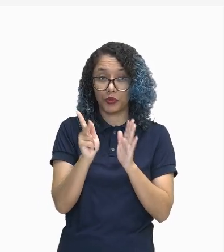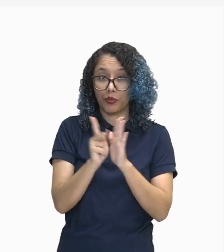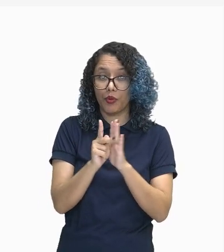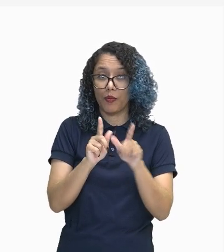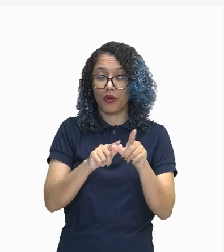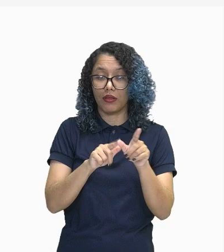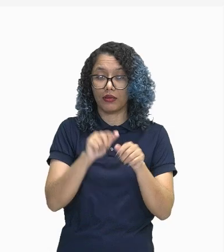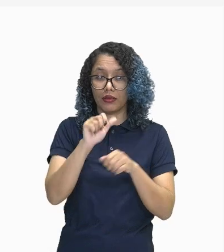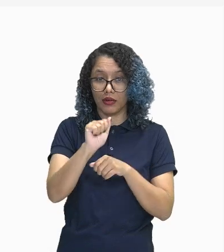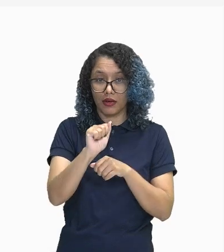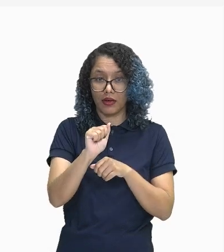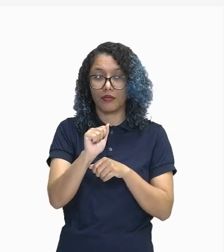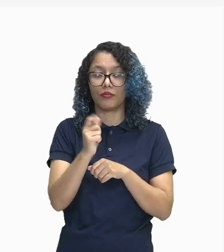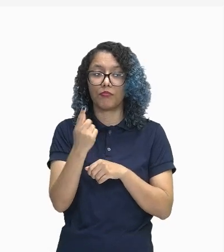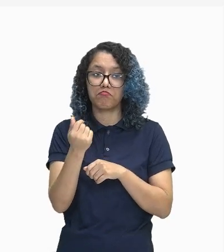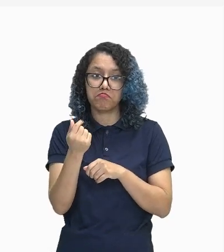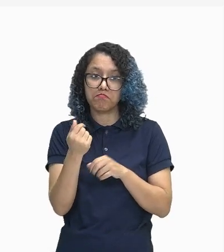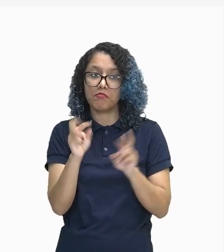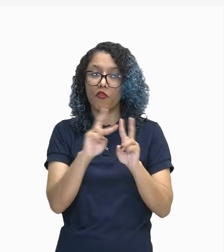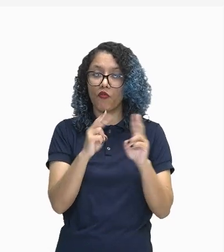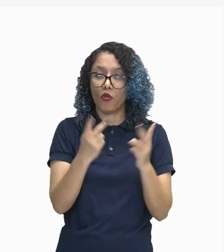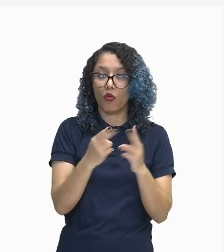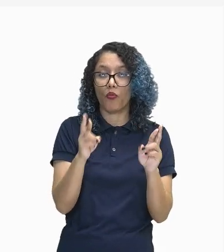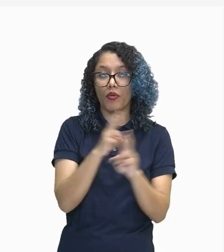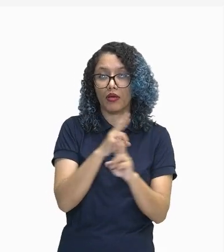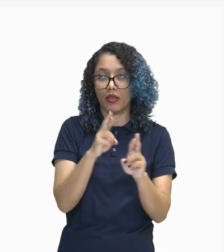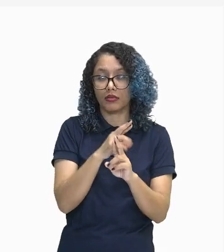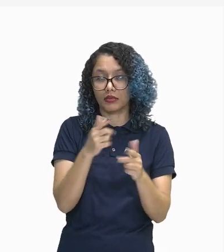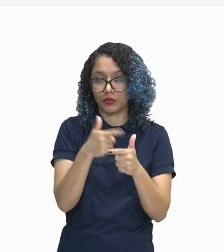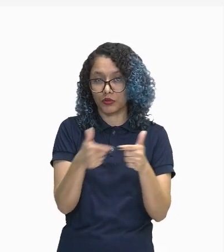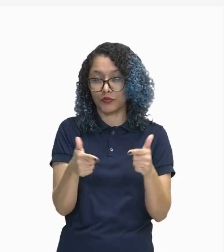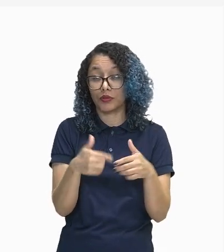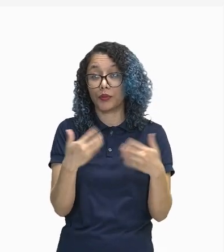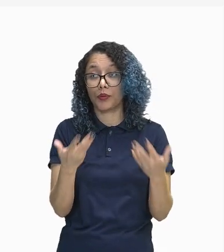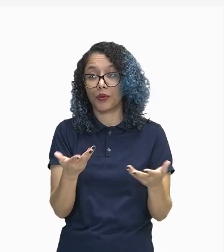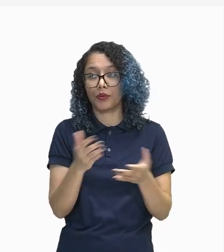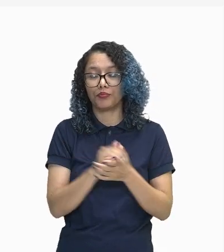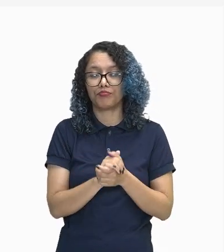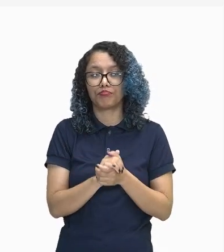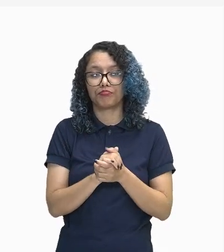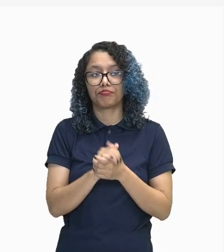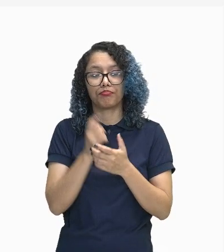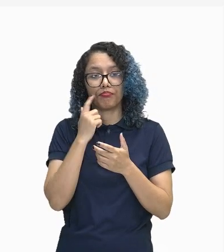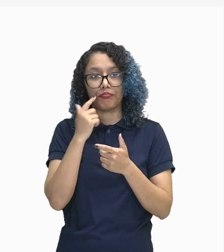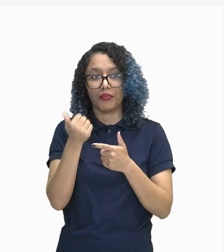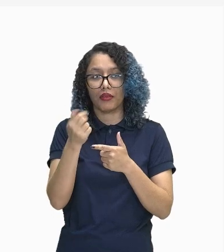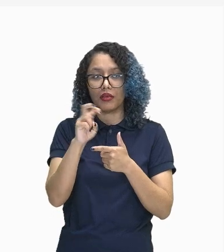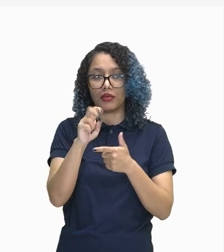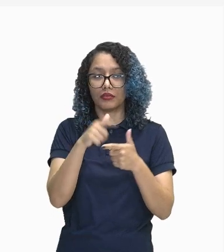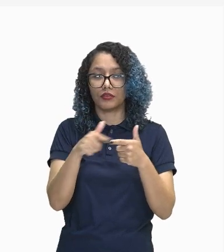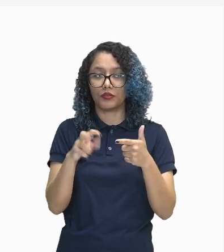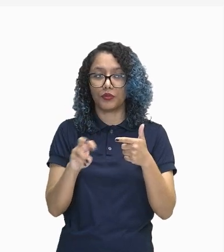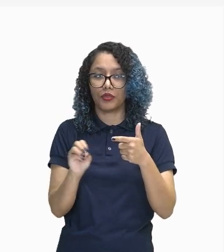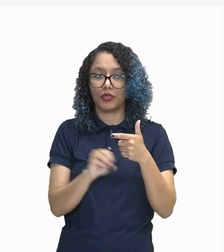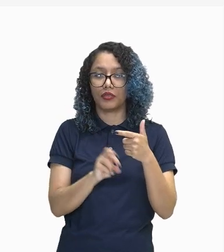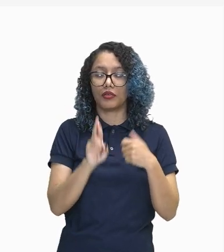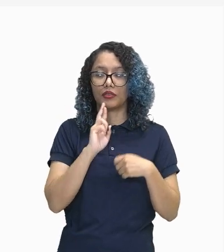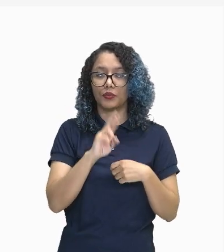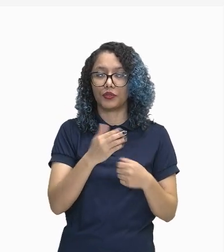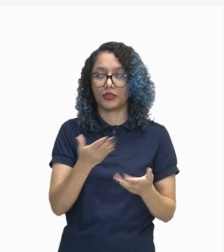entre o custo e o volume. Quer dizer que essa razão é 15 reais dividido por 500 ml, que equivale